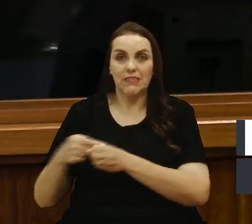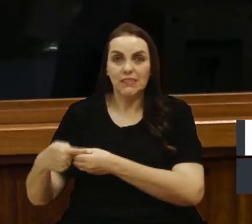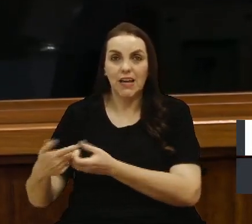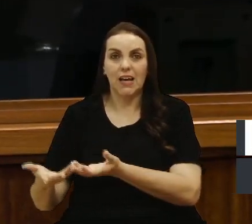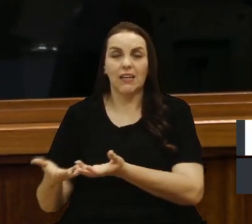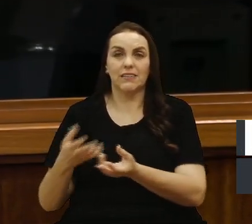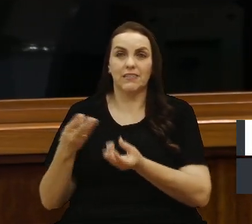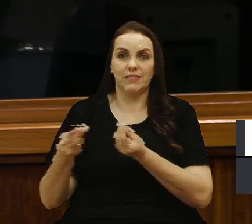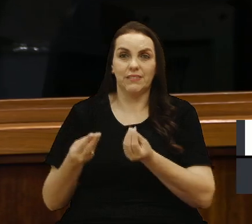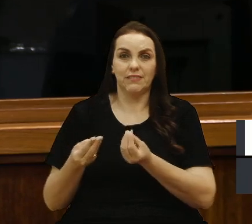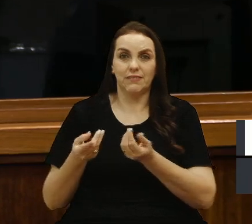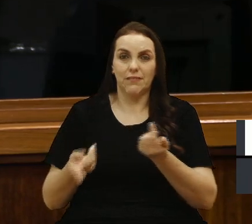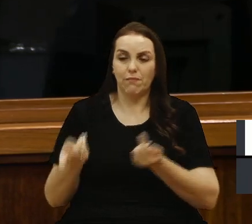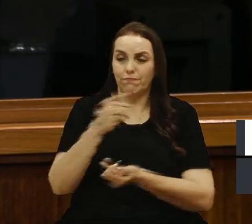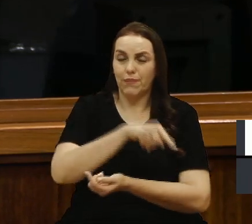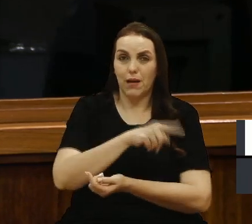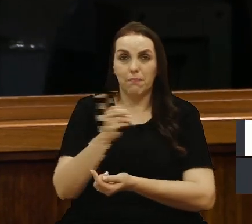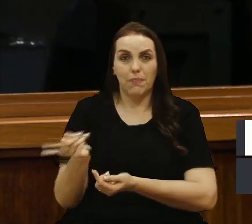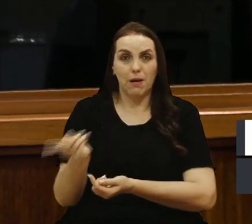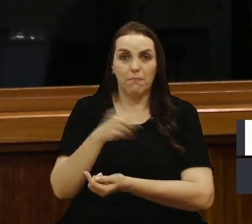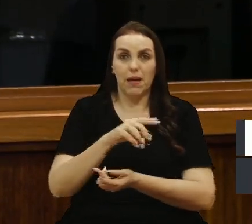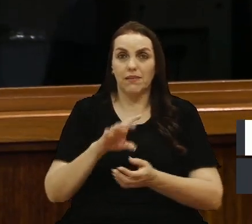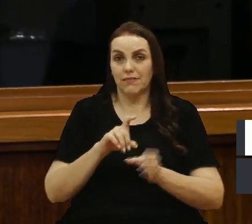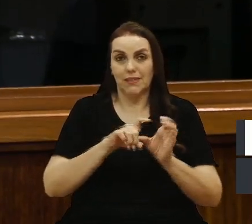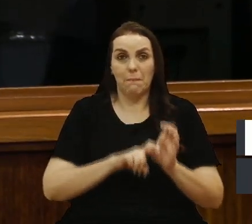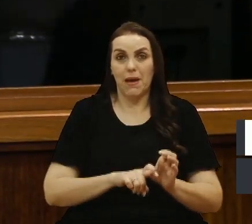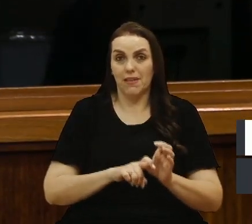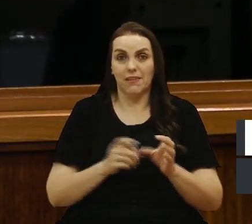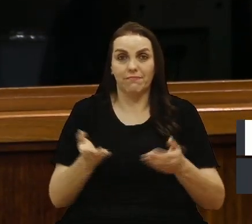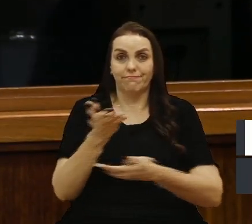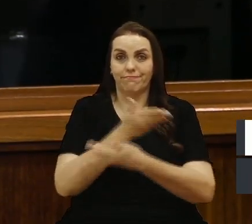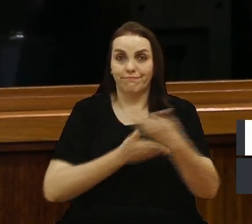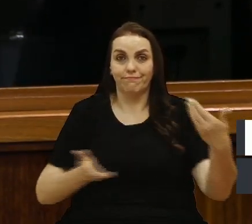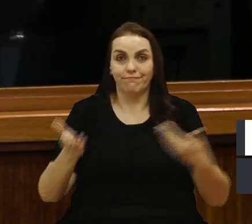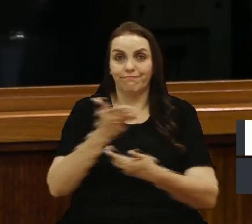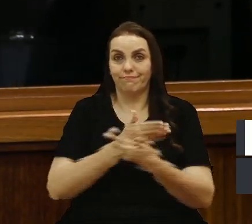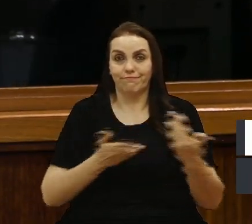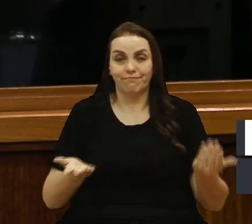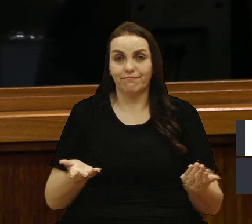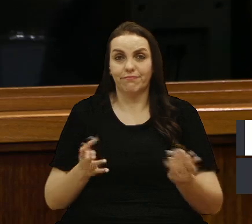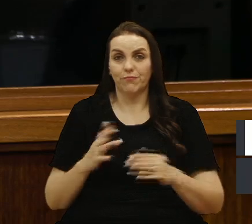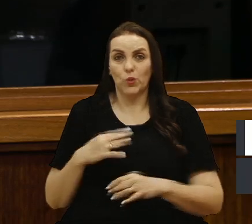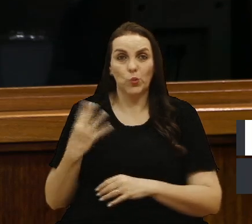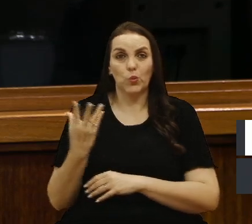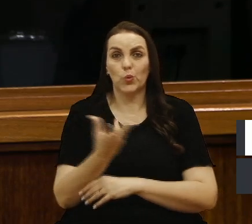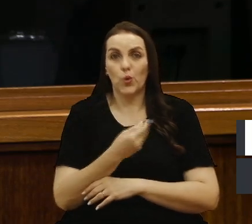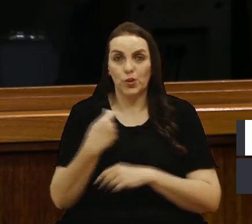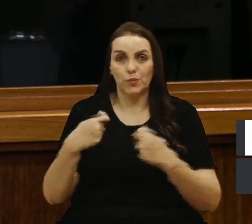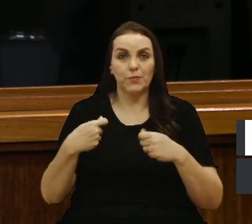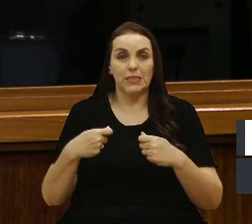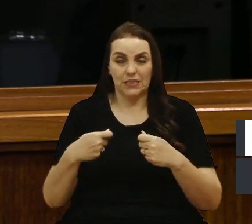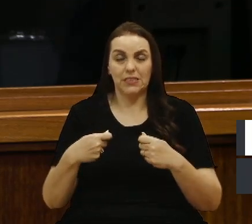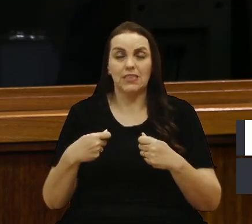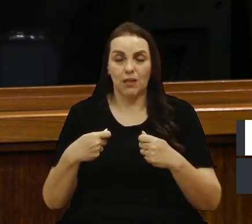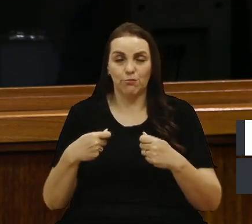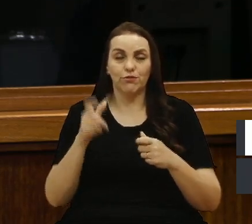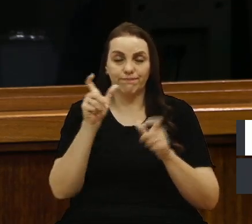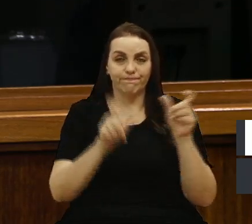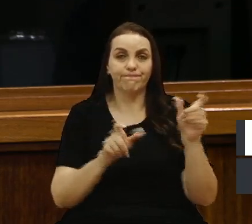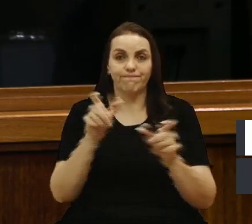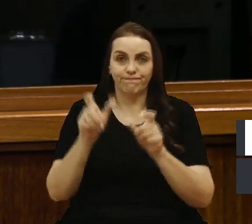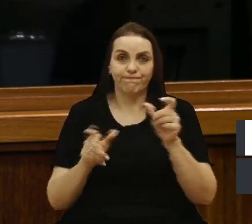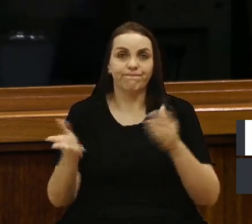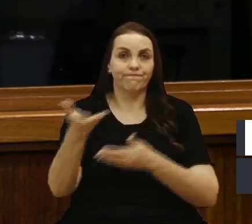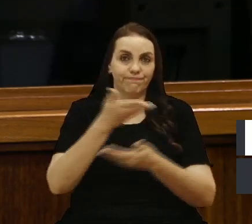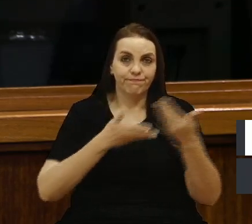coisa interdependente, porque, enfim, todos nós precisamos de todos, né?